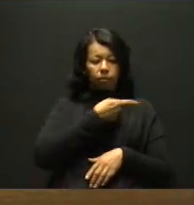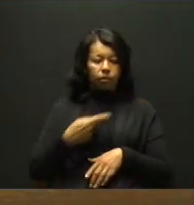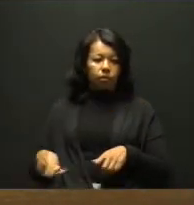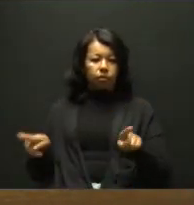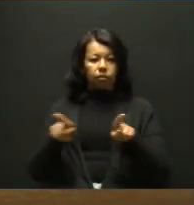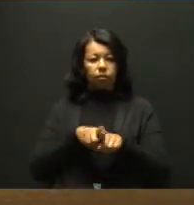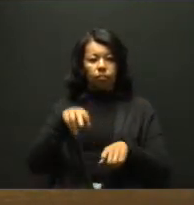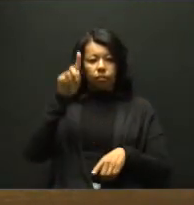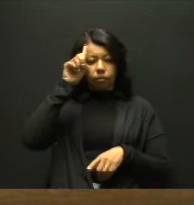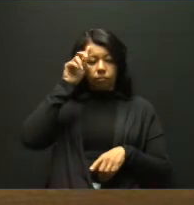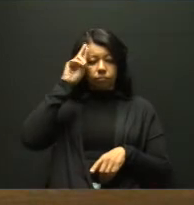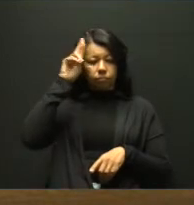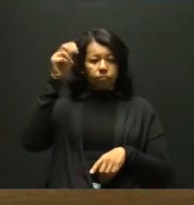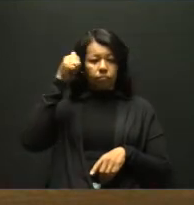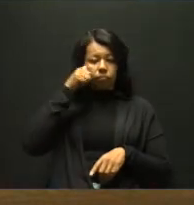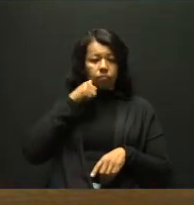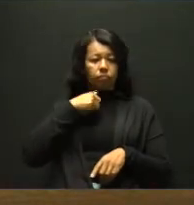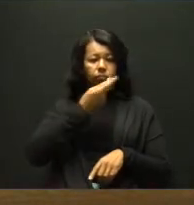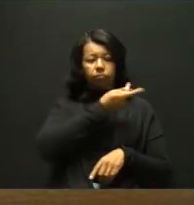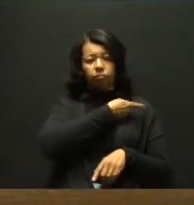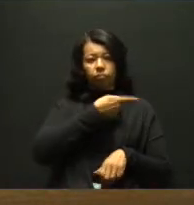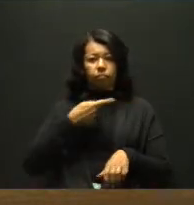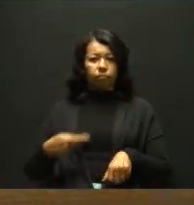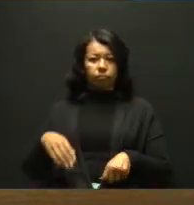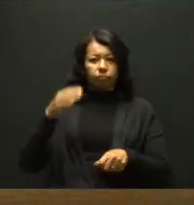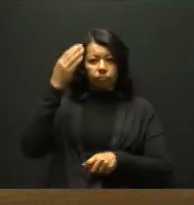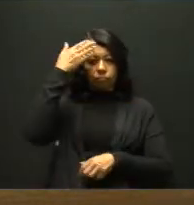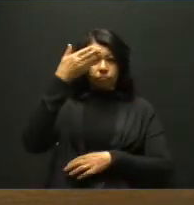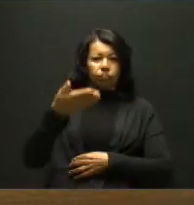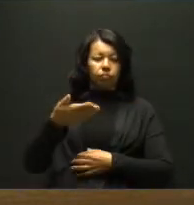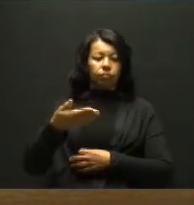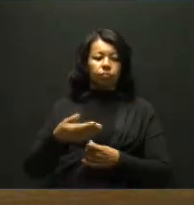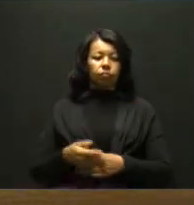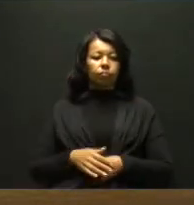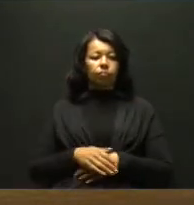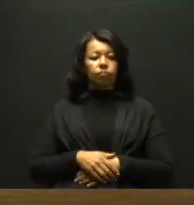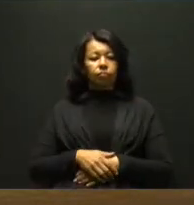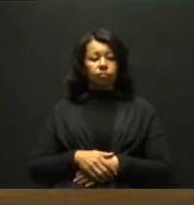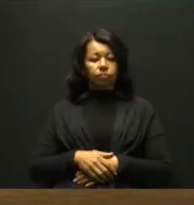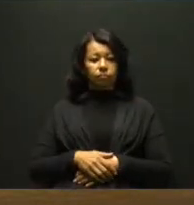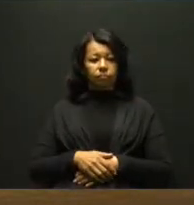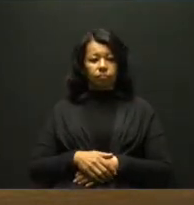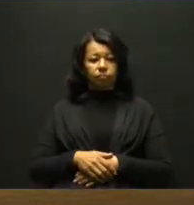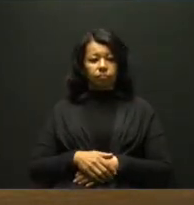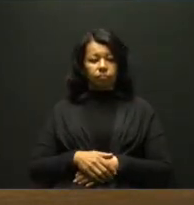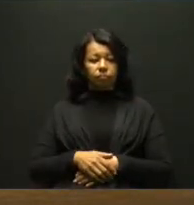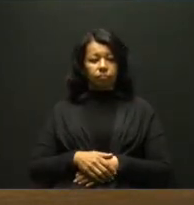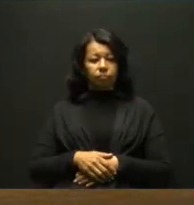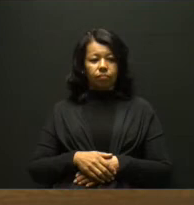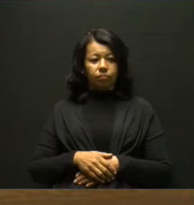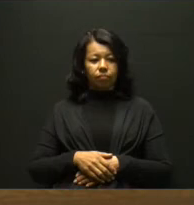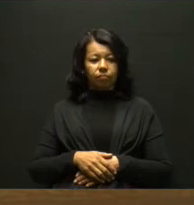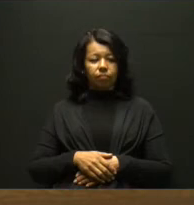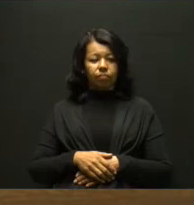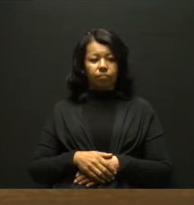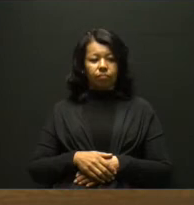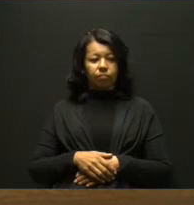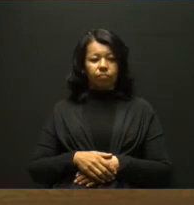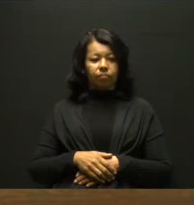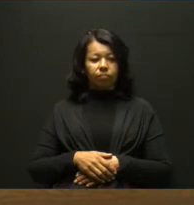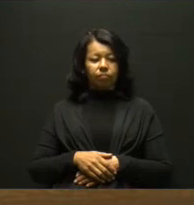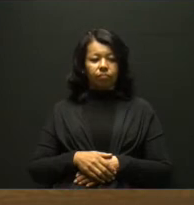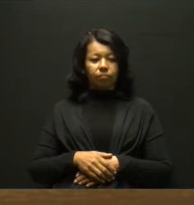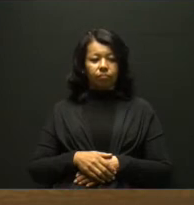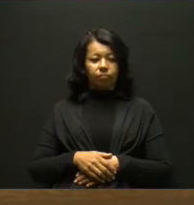senhora presidenta está muito obrigado está ótima de presidente eu não vou contar quem foi manter um